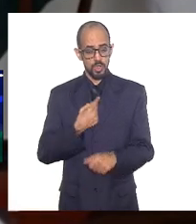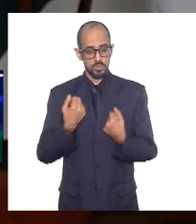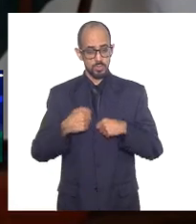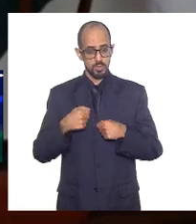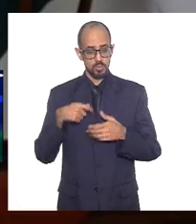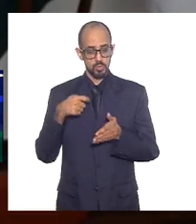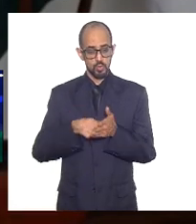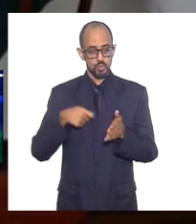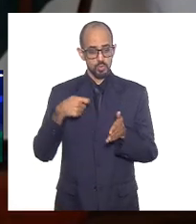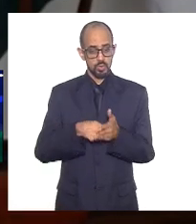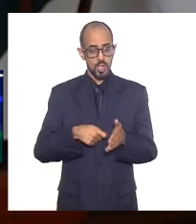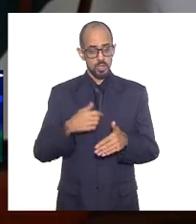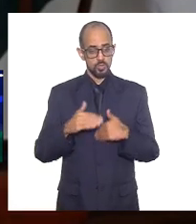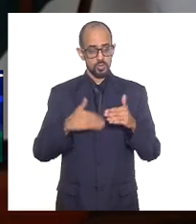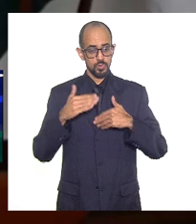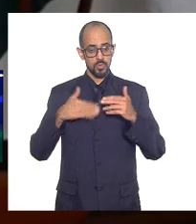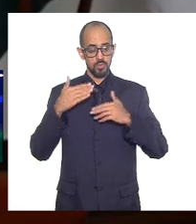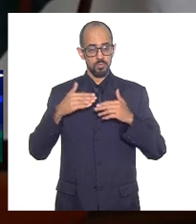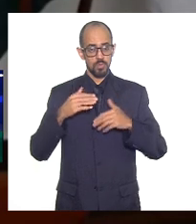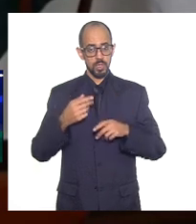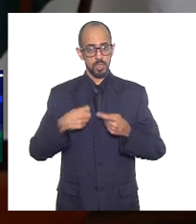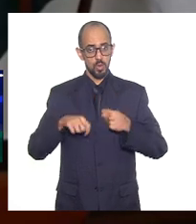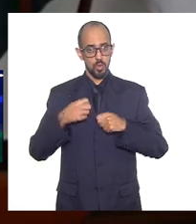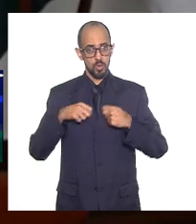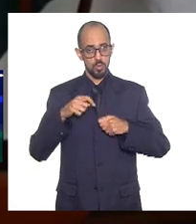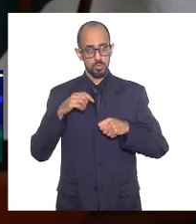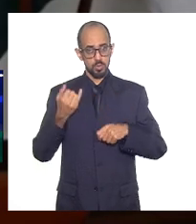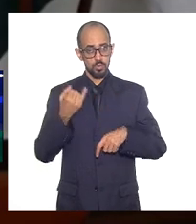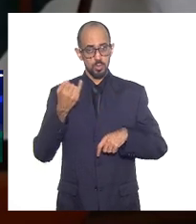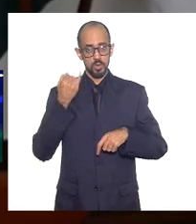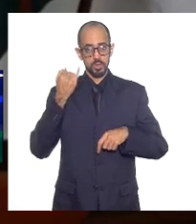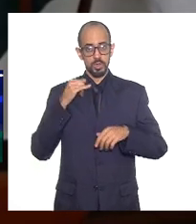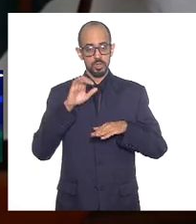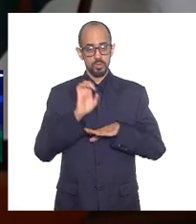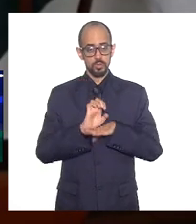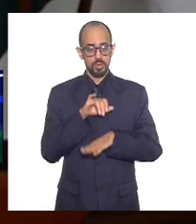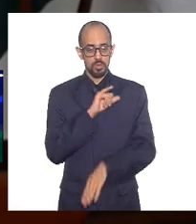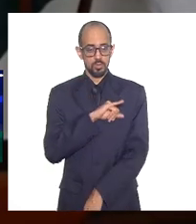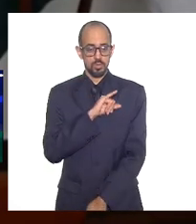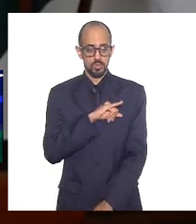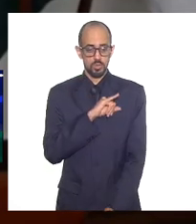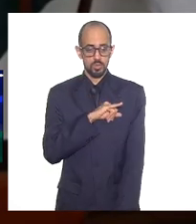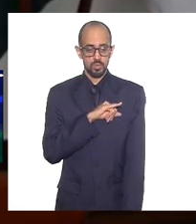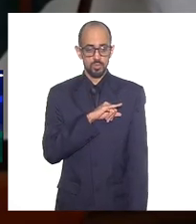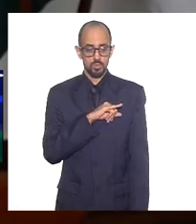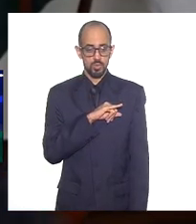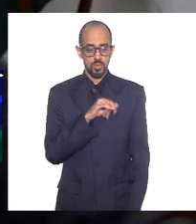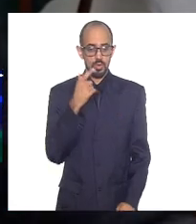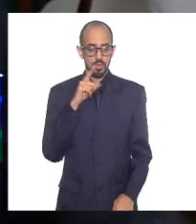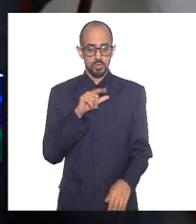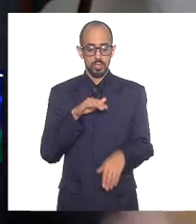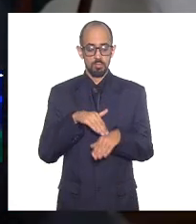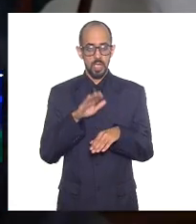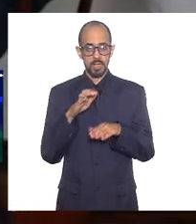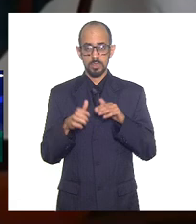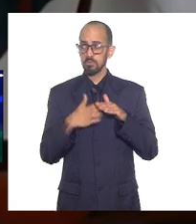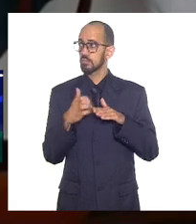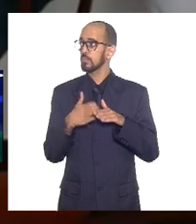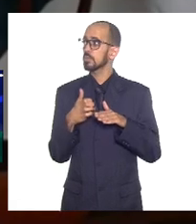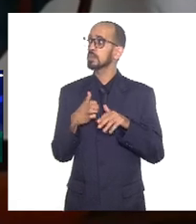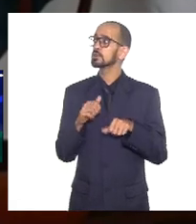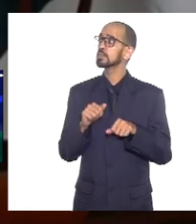O desenvolvimento econômico é importantíssimo para o Estado do Rio de Janeiro. Trazer mais empresas, diminuir